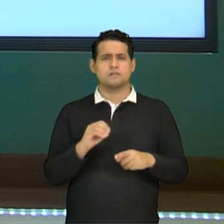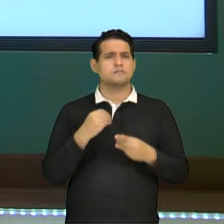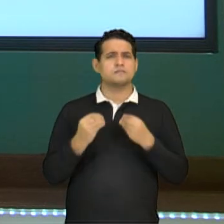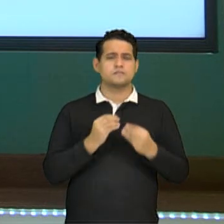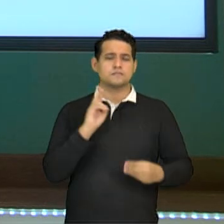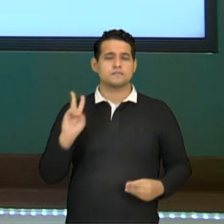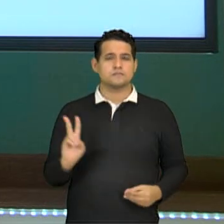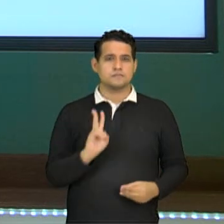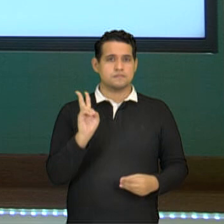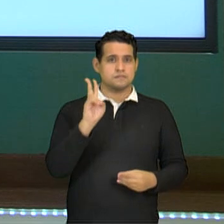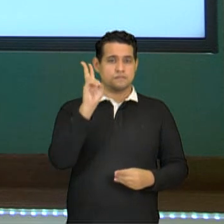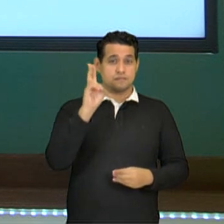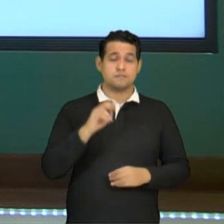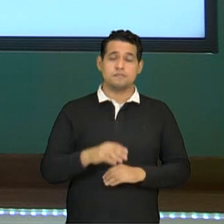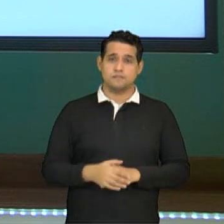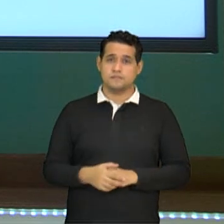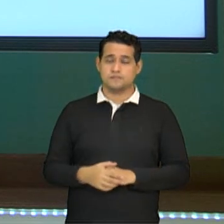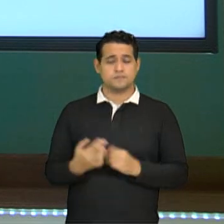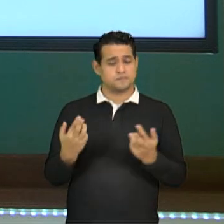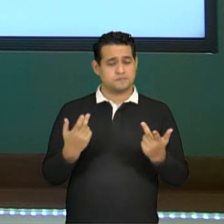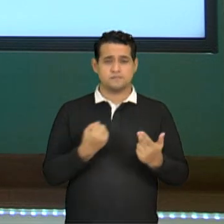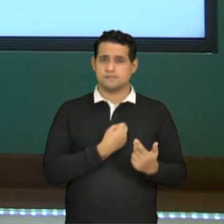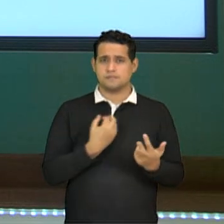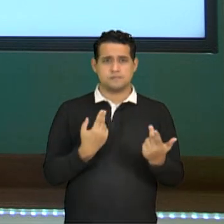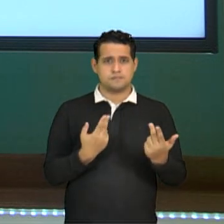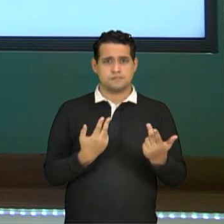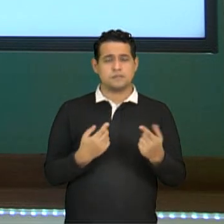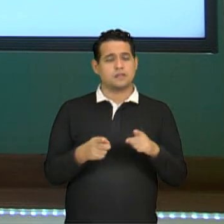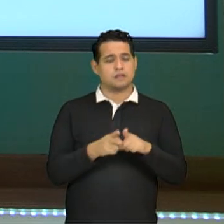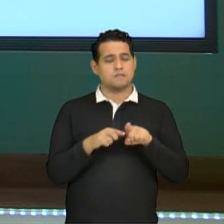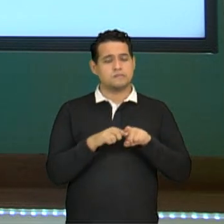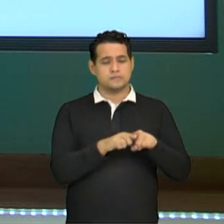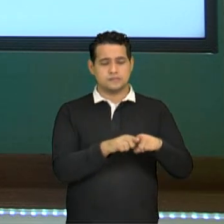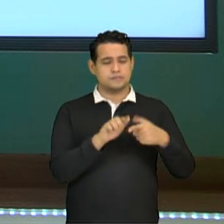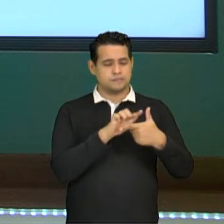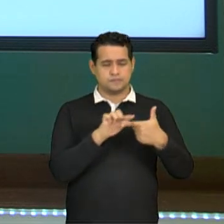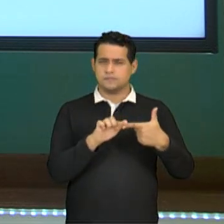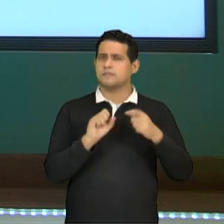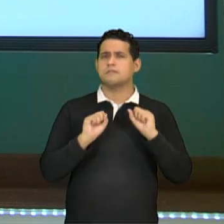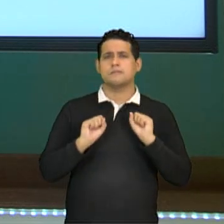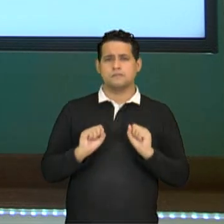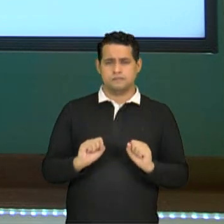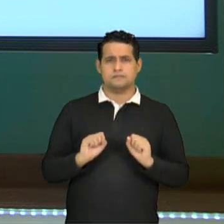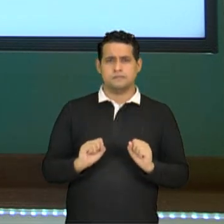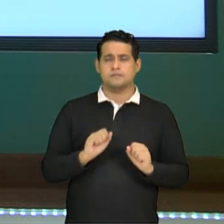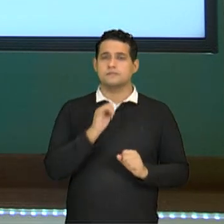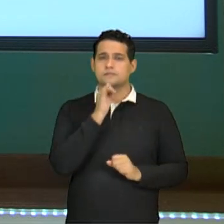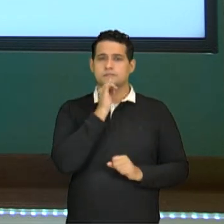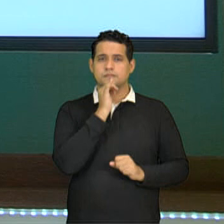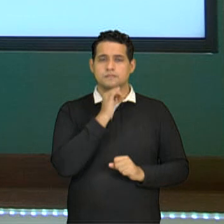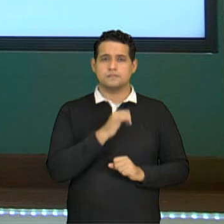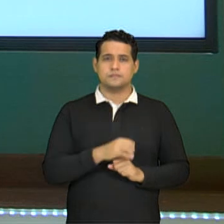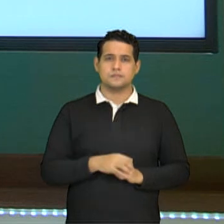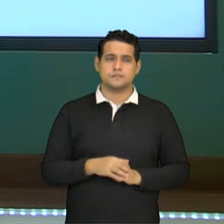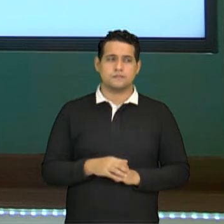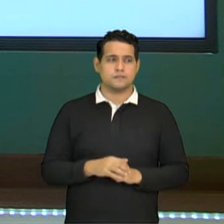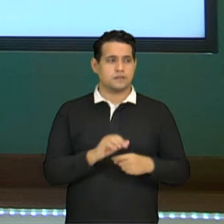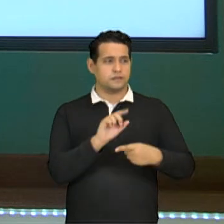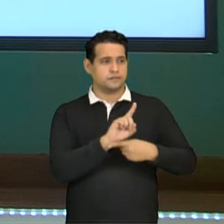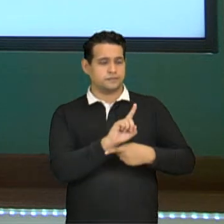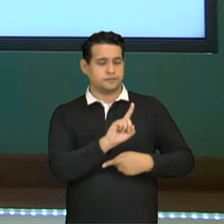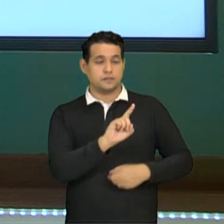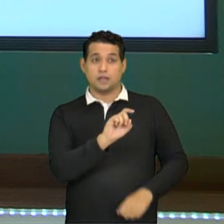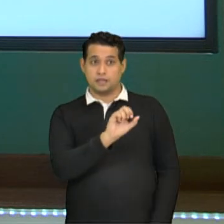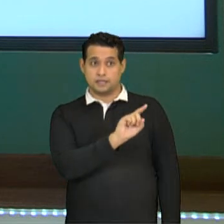por valores, né, iguais, pelos mesmos divisores, poderia. Por exemplo, 15